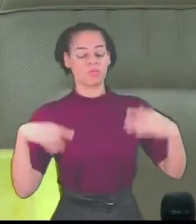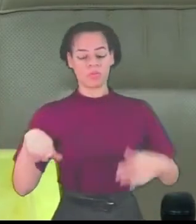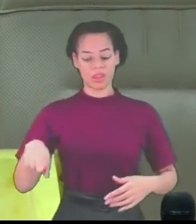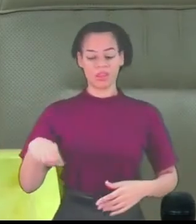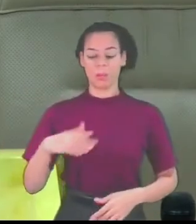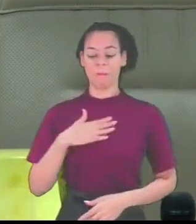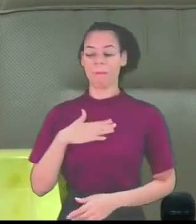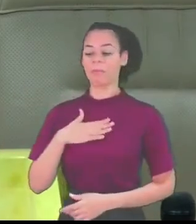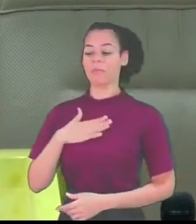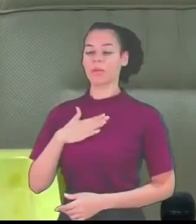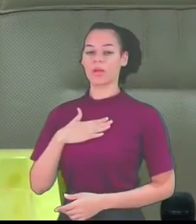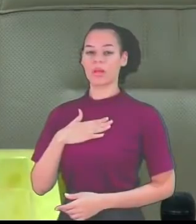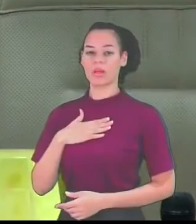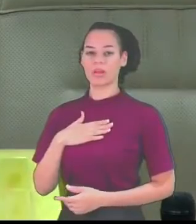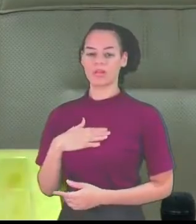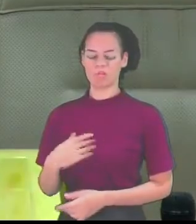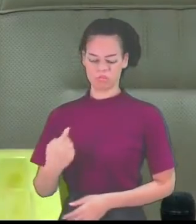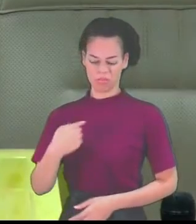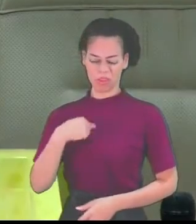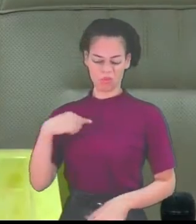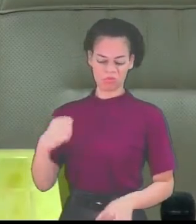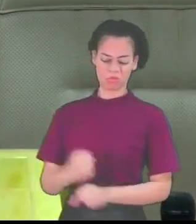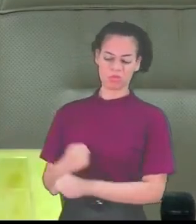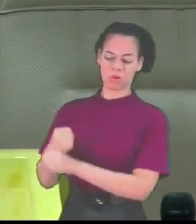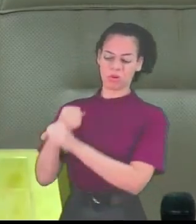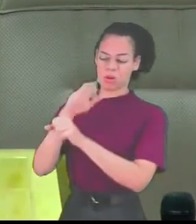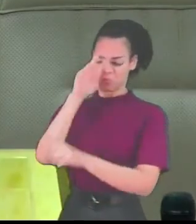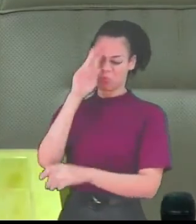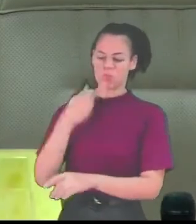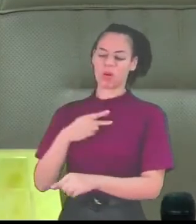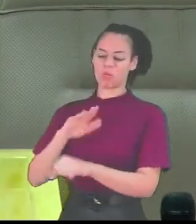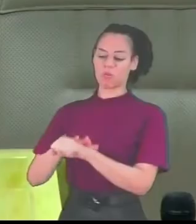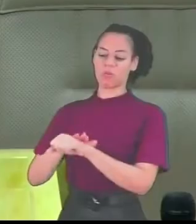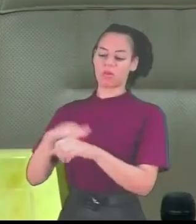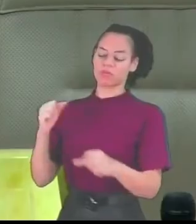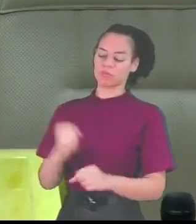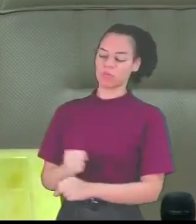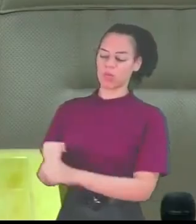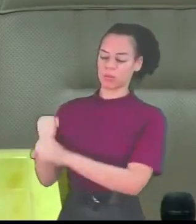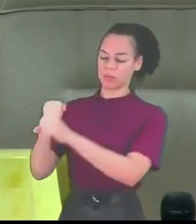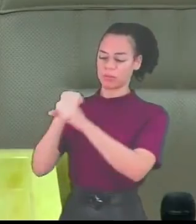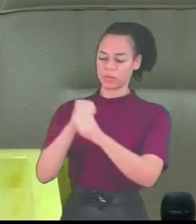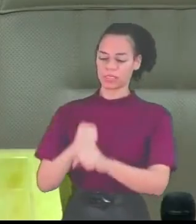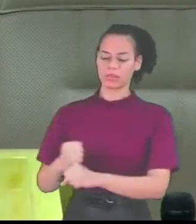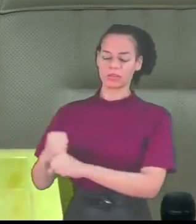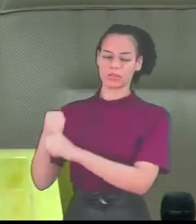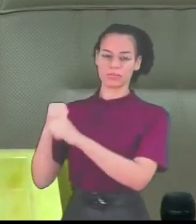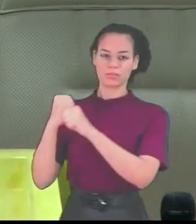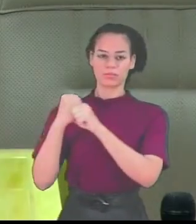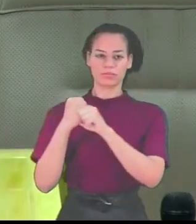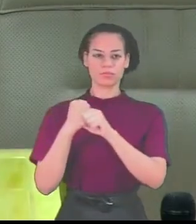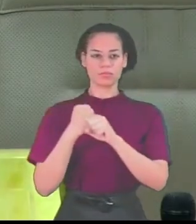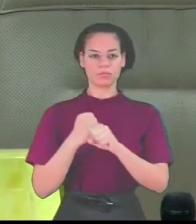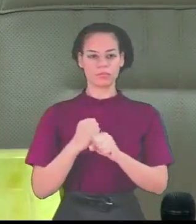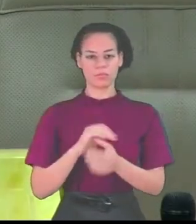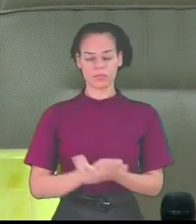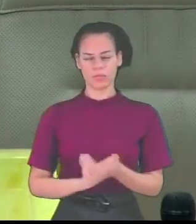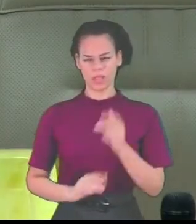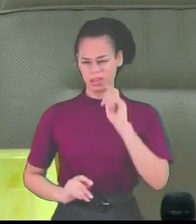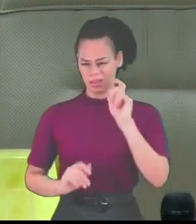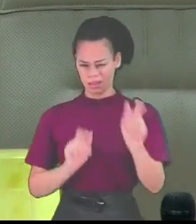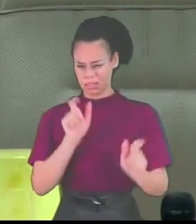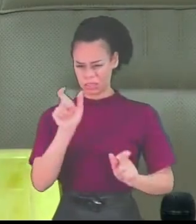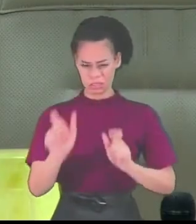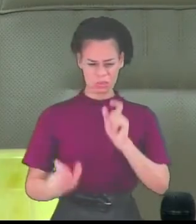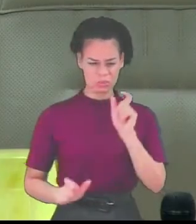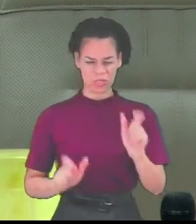meu quem está aqui eu construir e aqui eu fiz e as pessoas